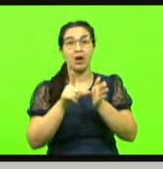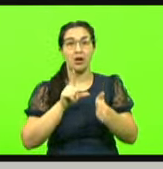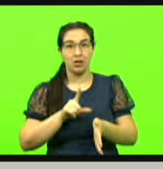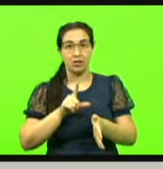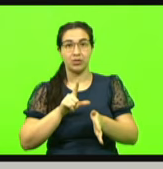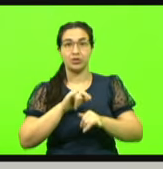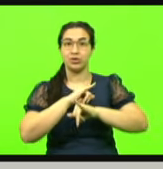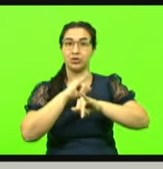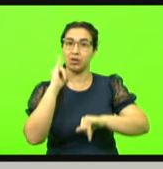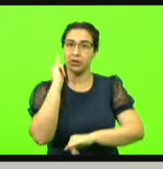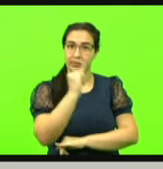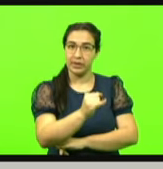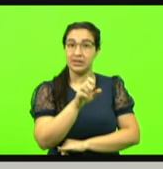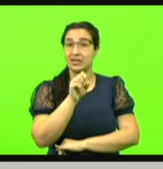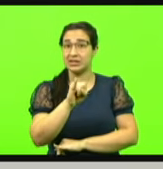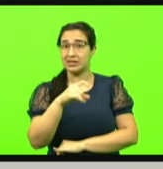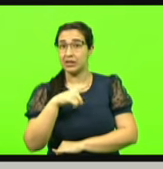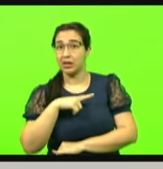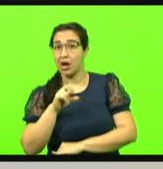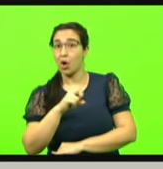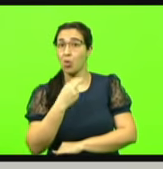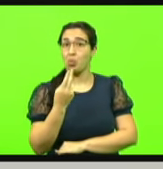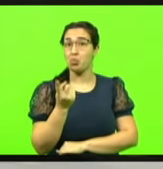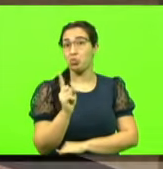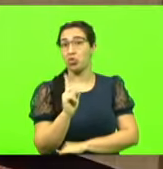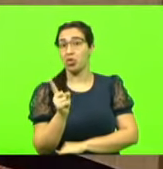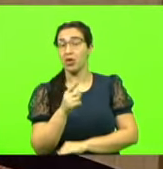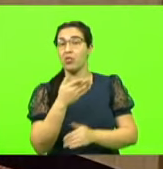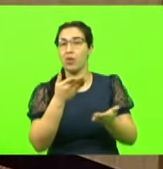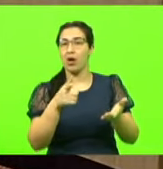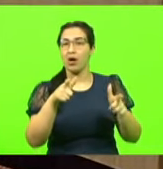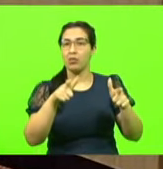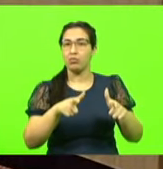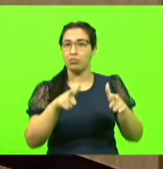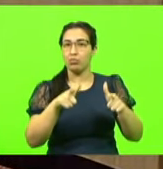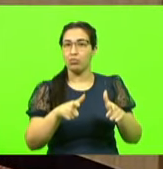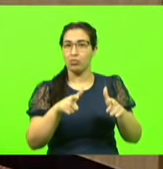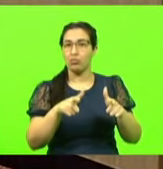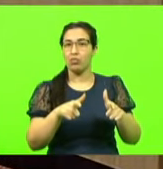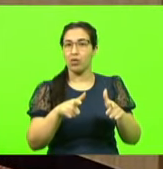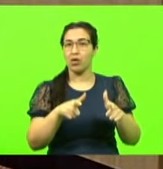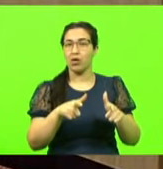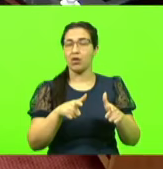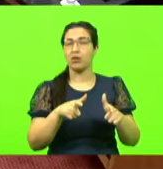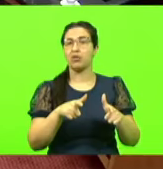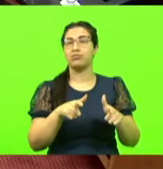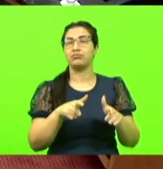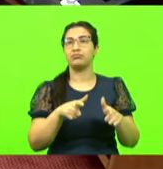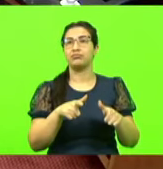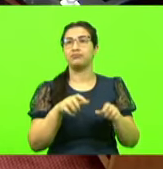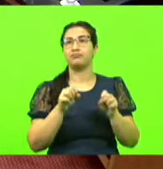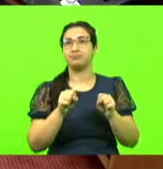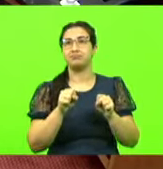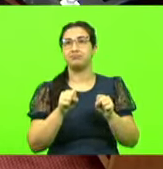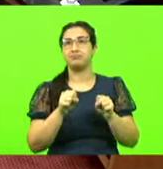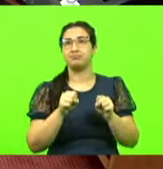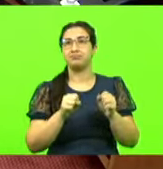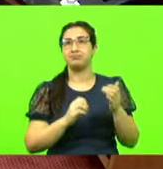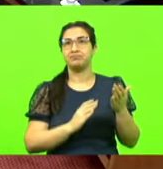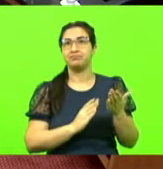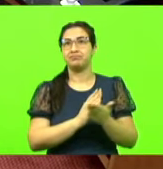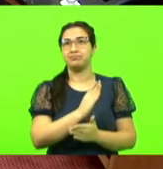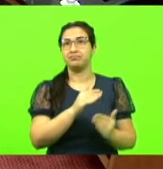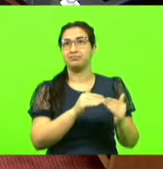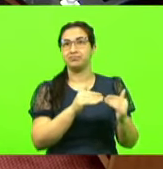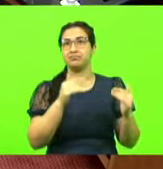usuários acerca da disponibilidade de medicamentos para sua retirada. Deputados que aprovam, permaneçam como se encontram. Aprovado por